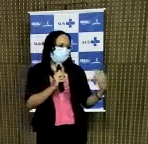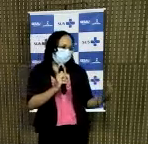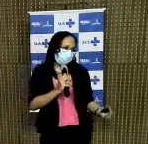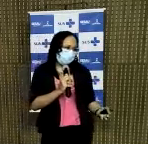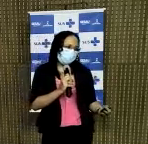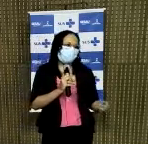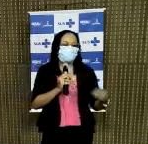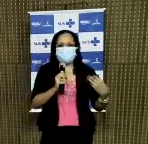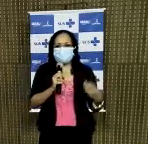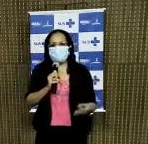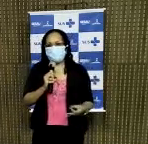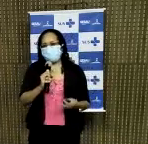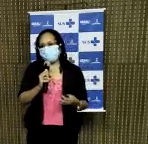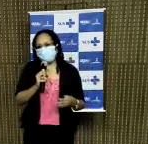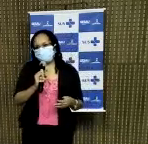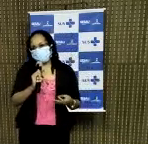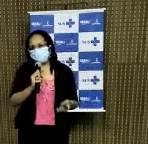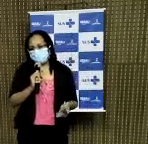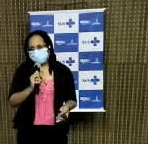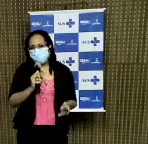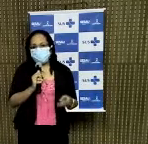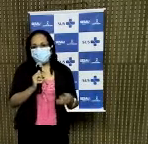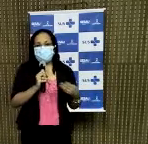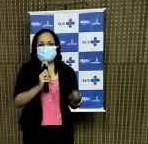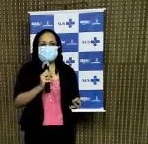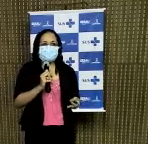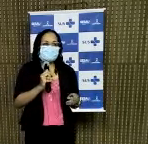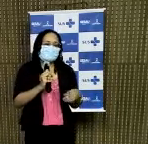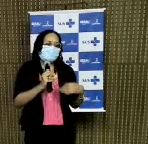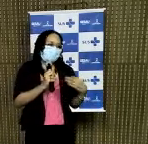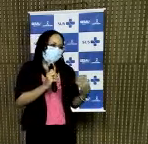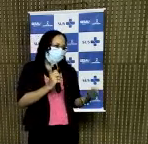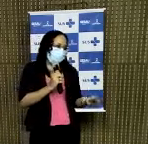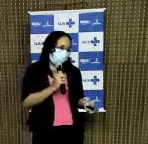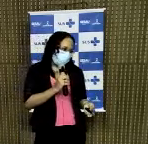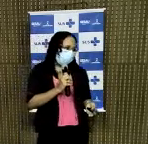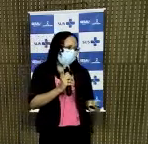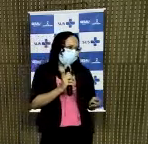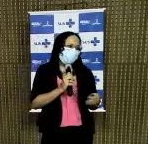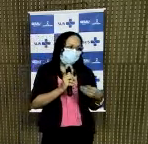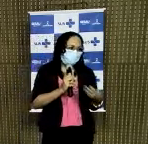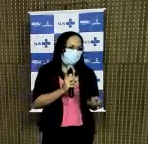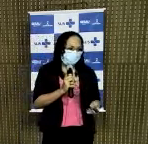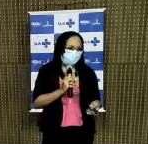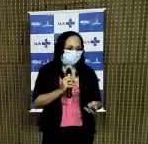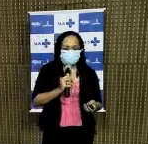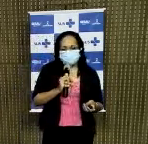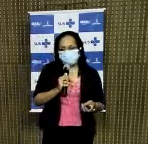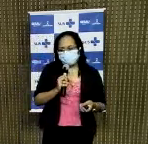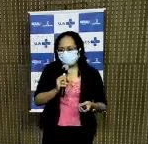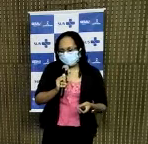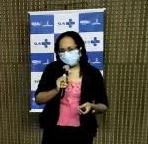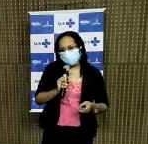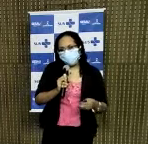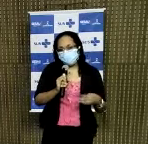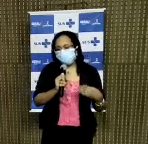os atendimentos dentro da unidade, e as visitas domiciliares que ela realiza são mais voltadas em questões de demandas, né, ou em casos de pacientes que são